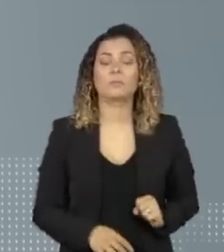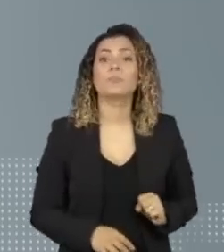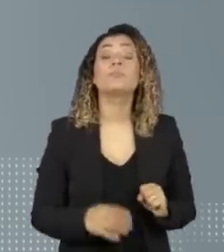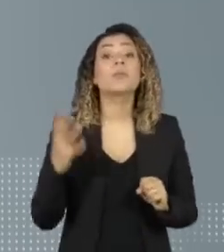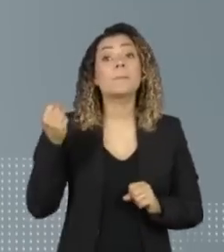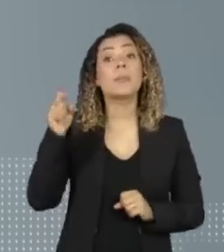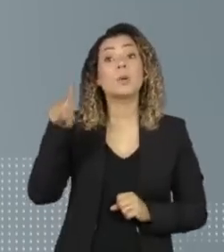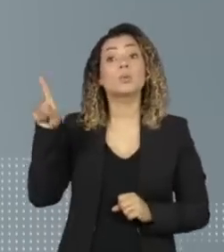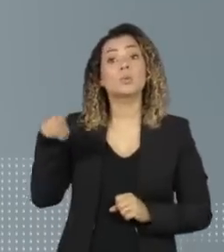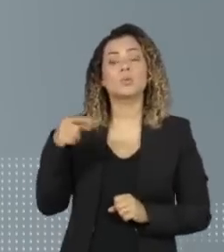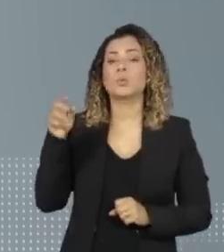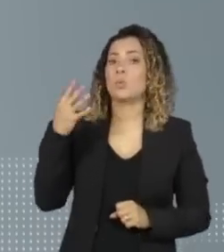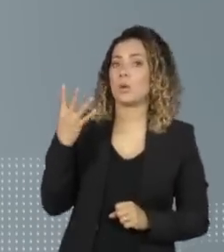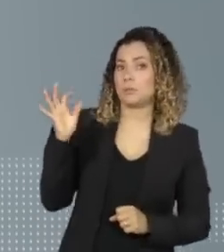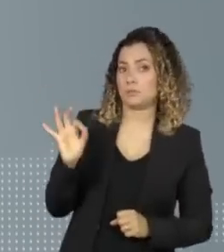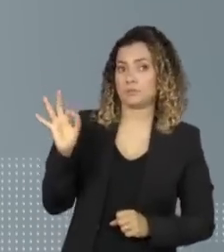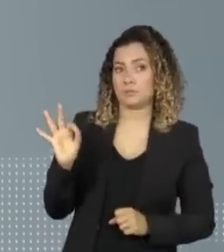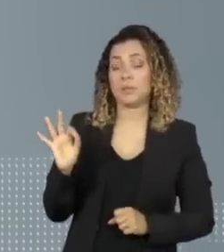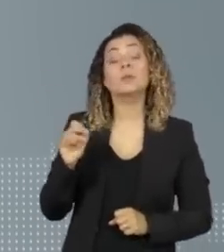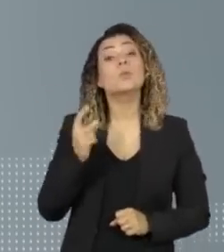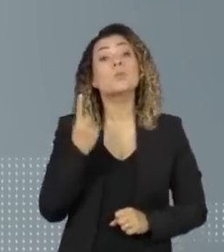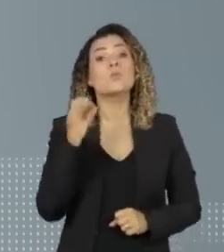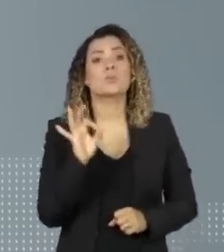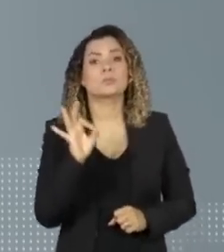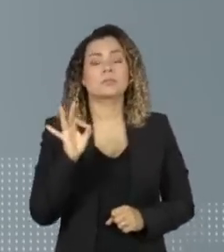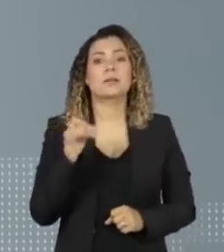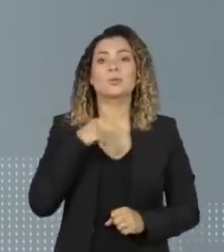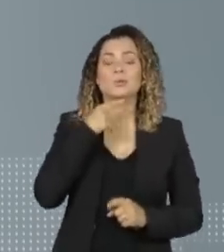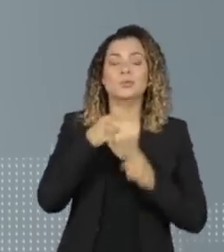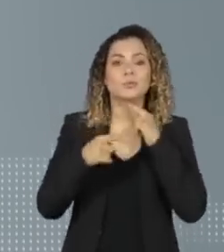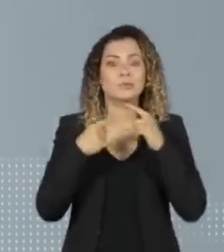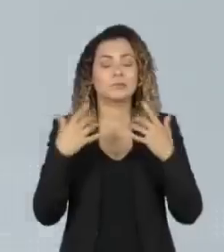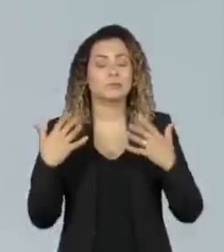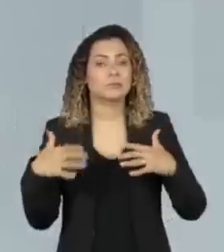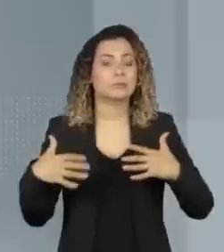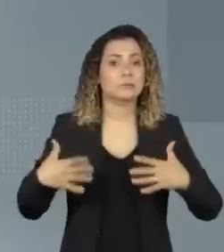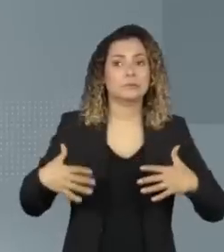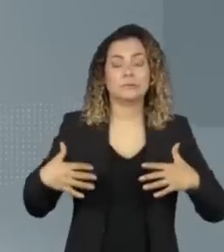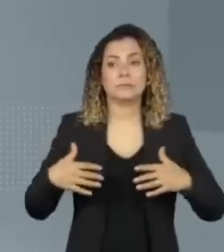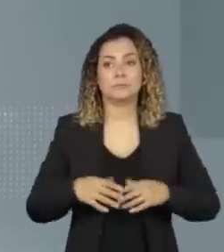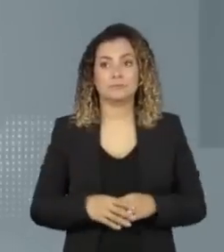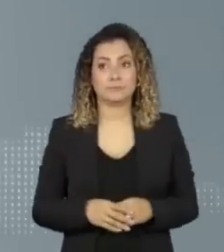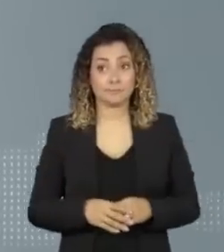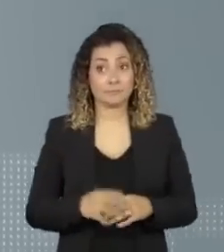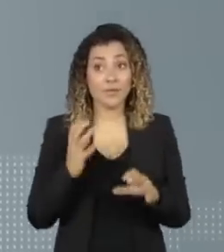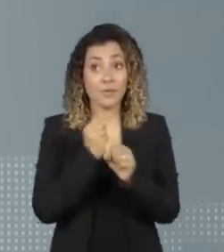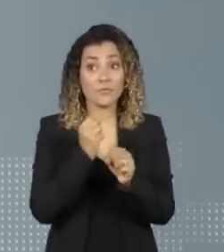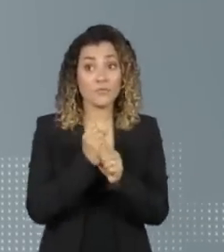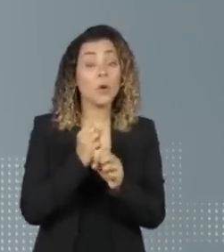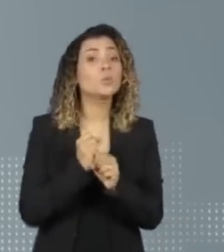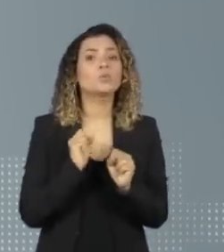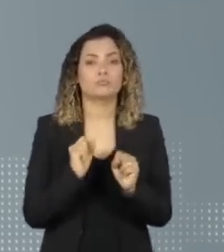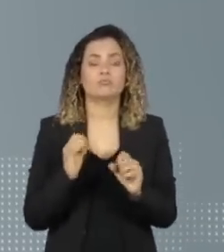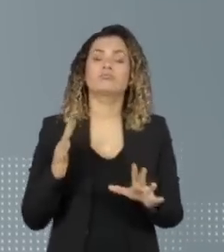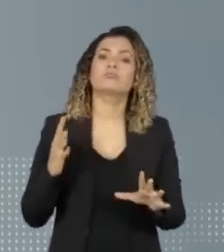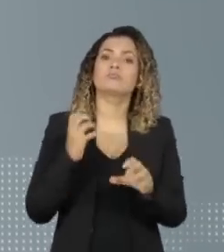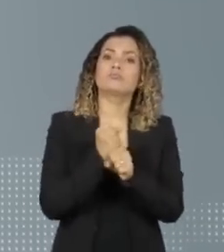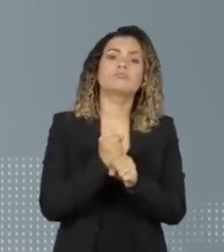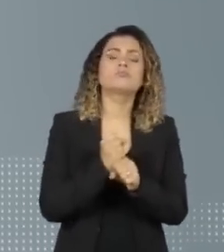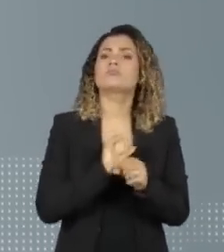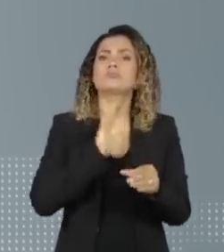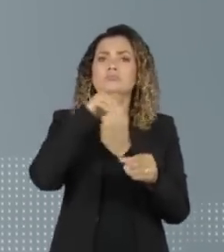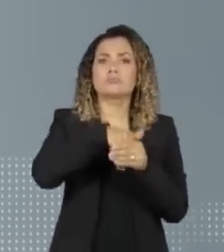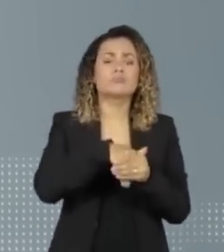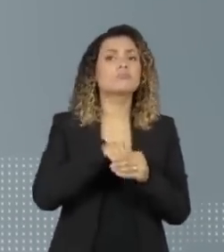4%. 1% dos eleitores permanecem indecisos nos votos válidos Lula caiu de